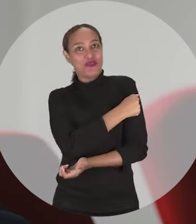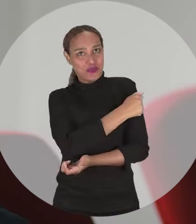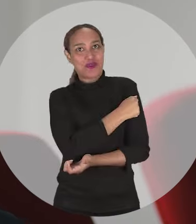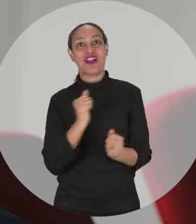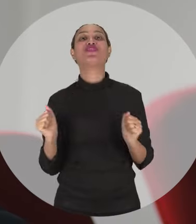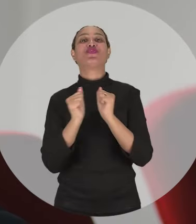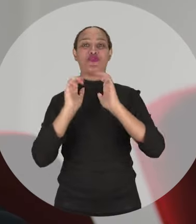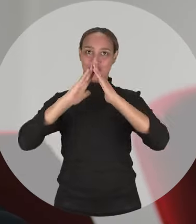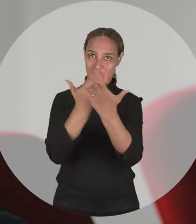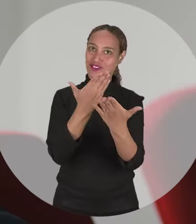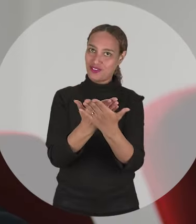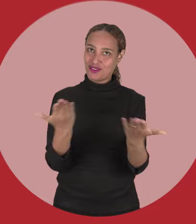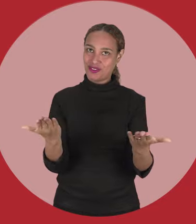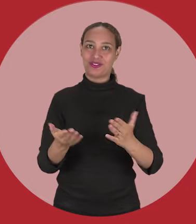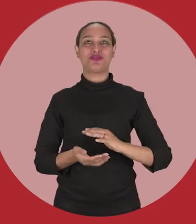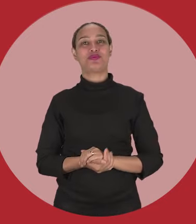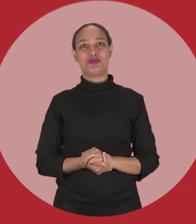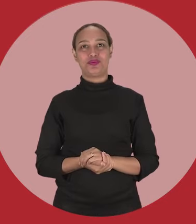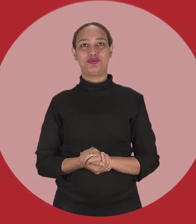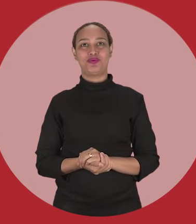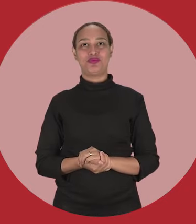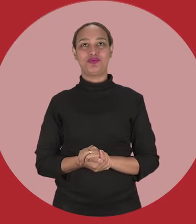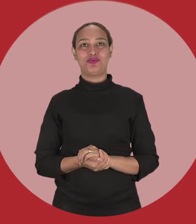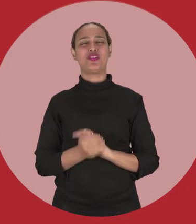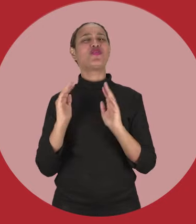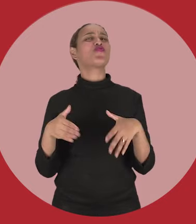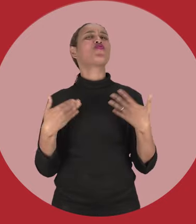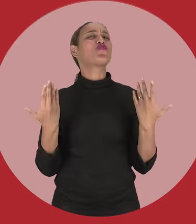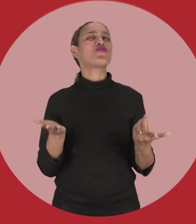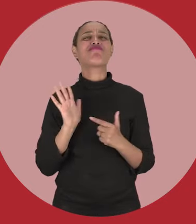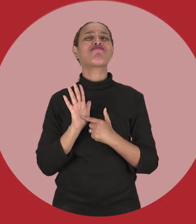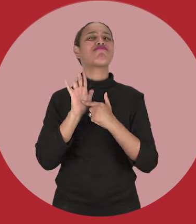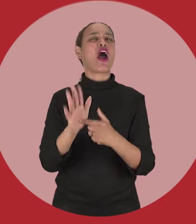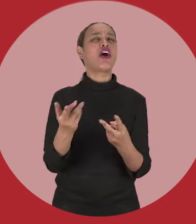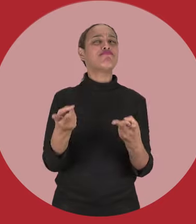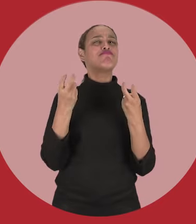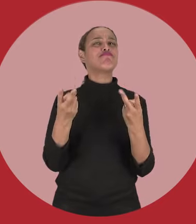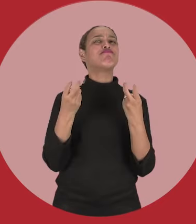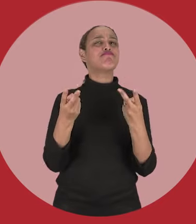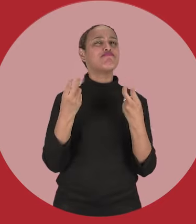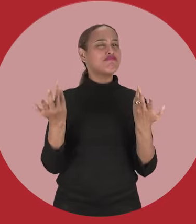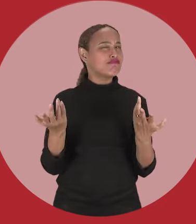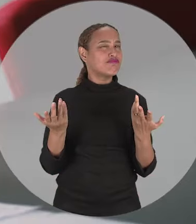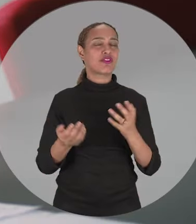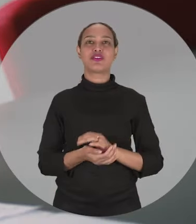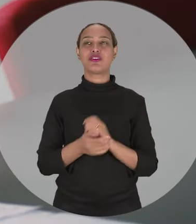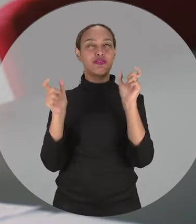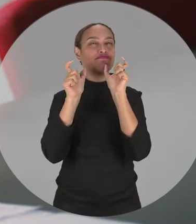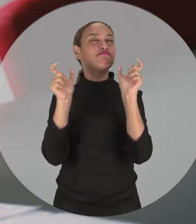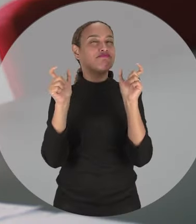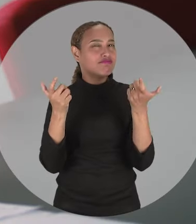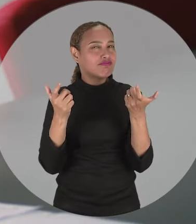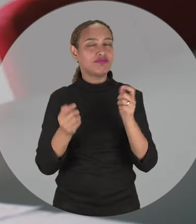estudante à sua escola. Quais são os sinais de alerta que devem ser observados? Essa questão dos